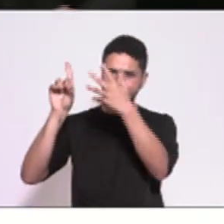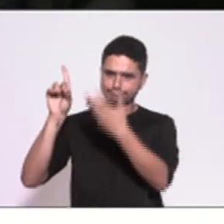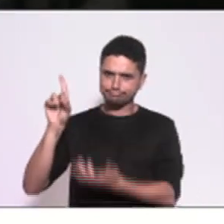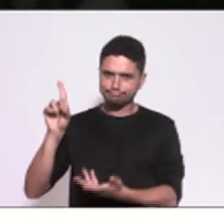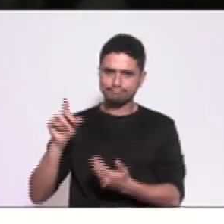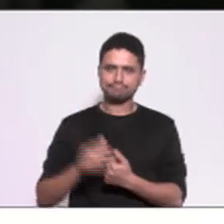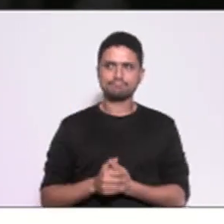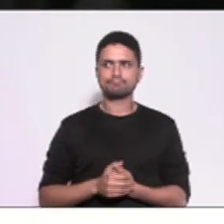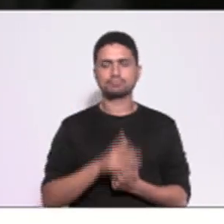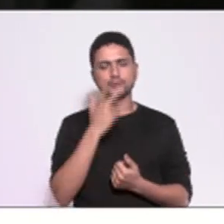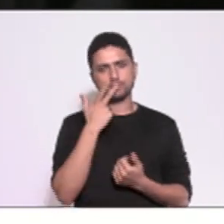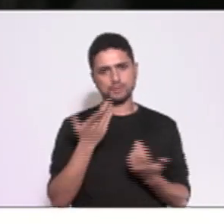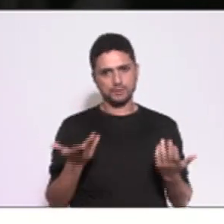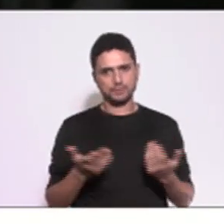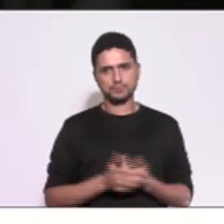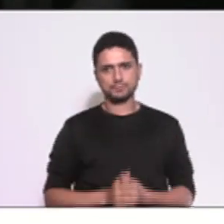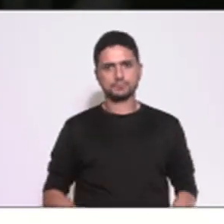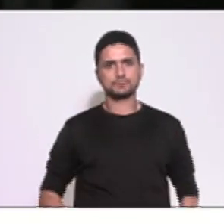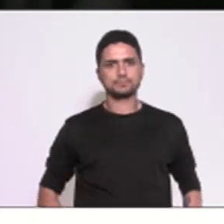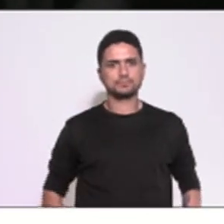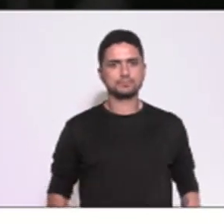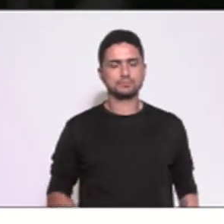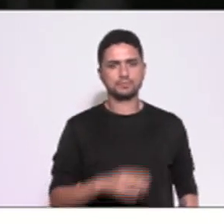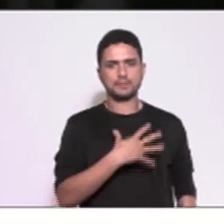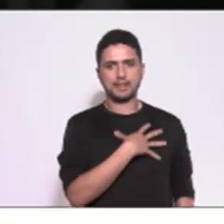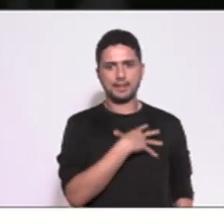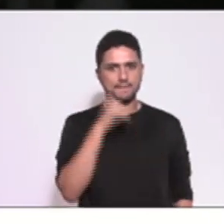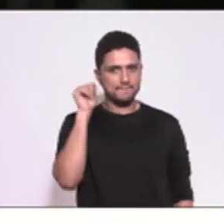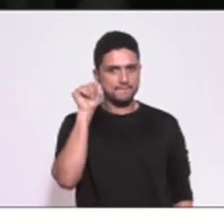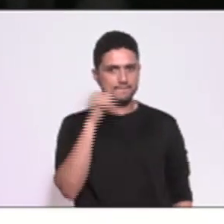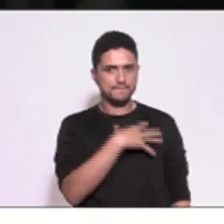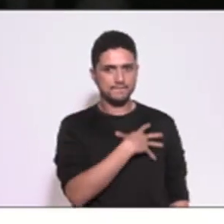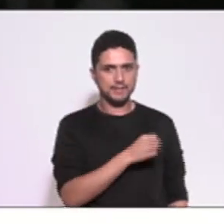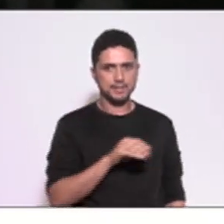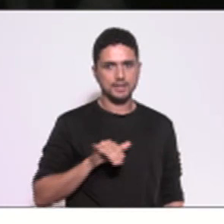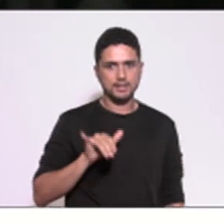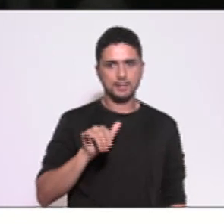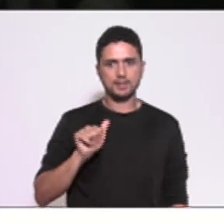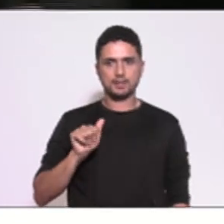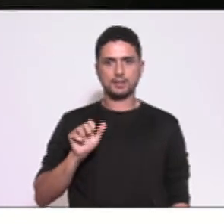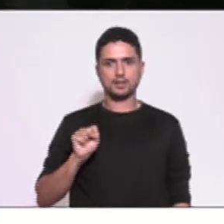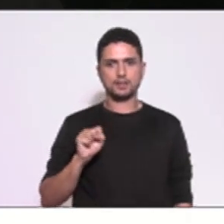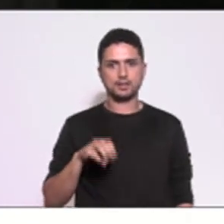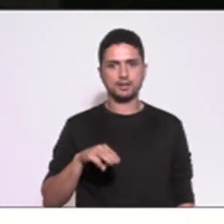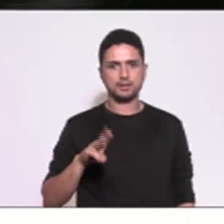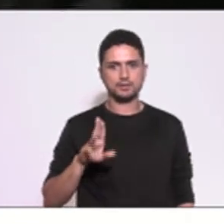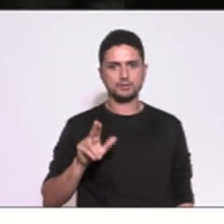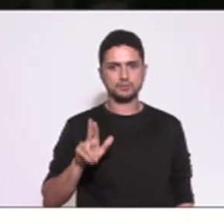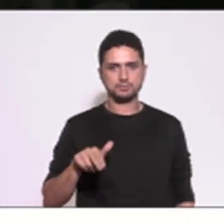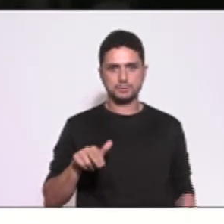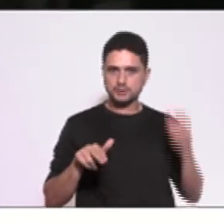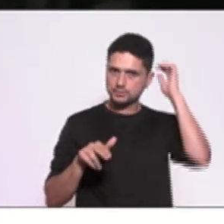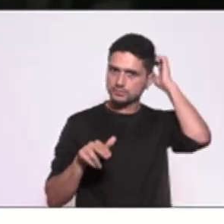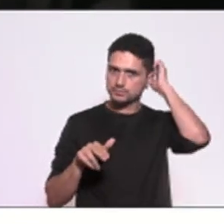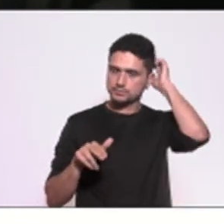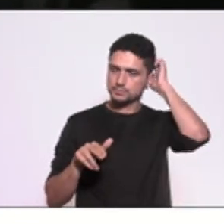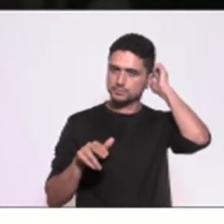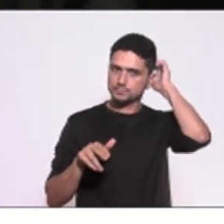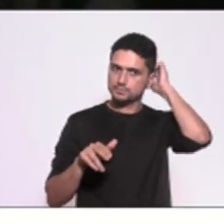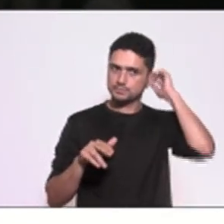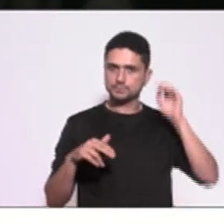vou pedir que a filha Yasmin Gonlevski vá ao nosso